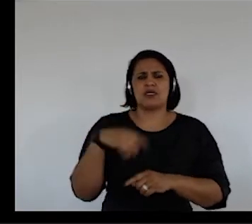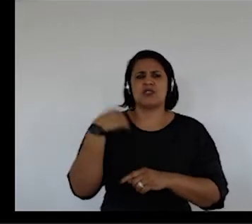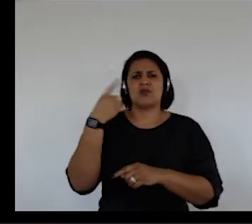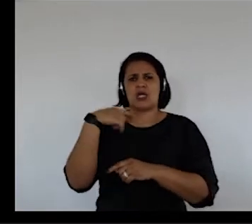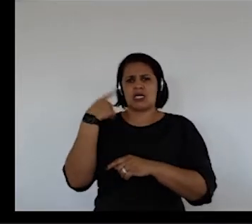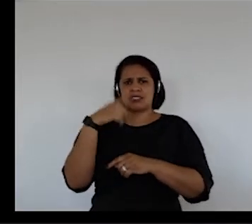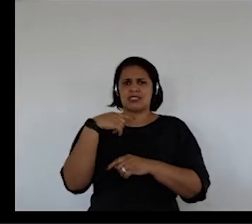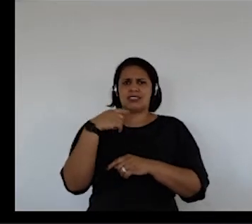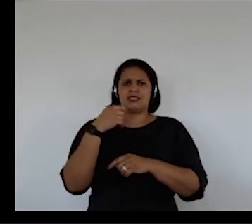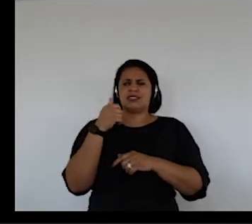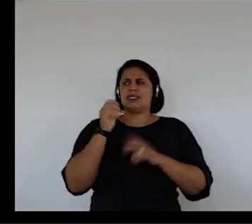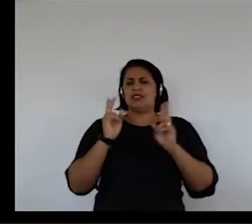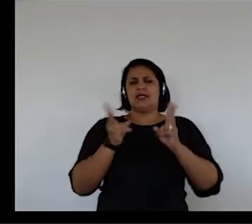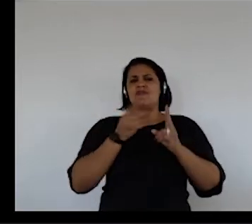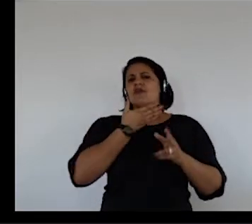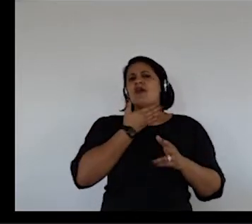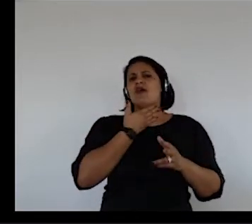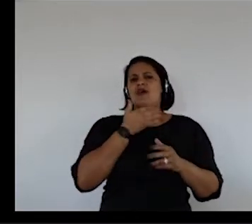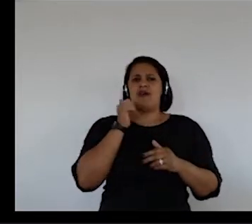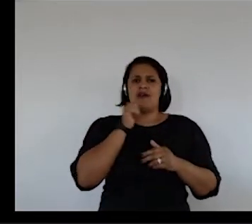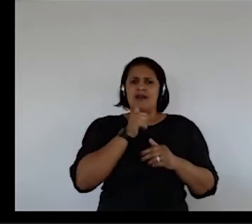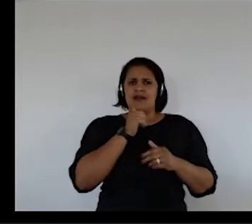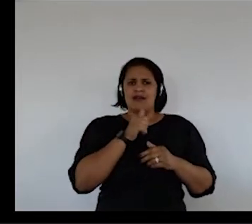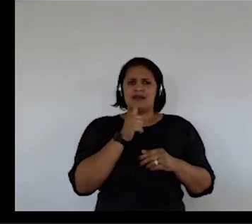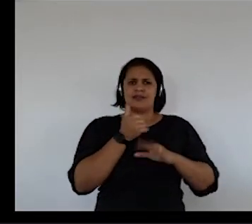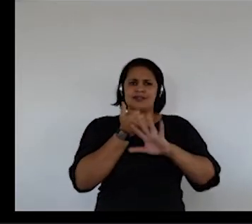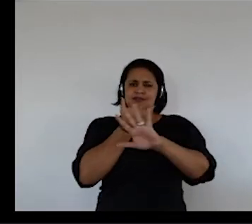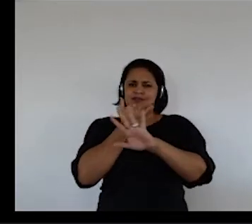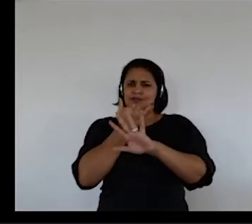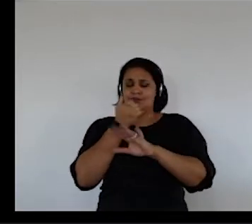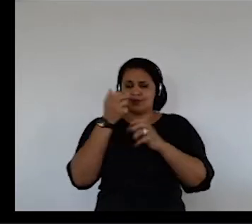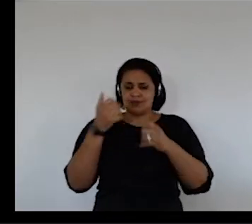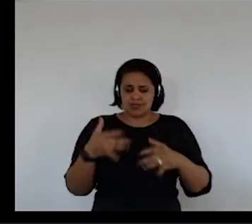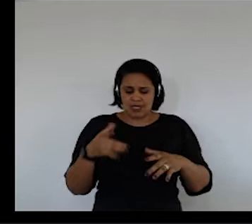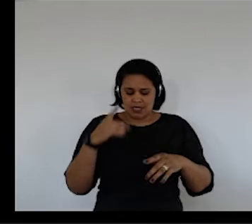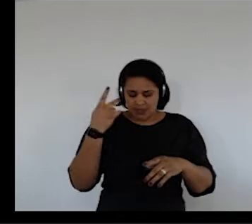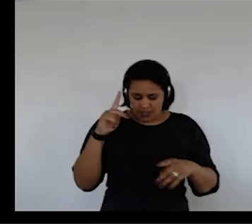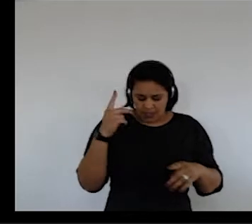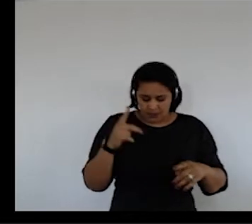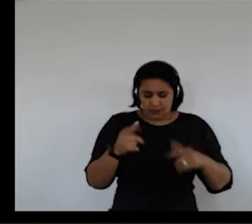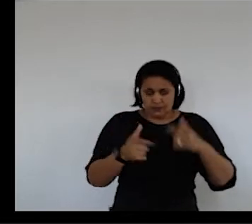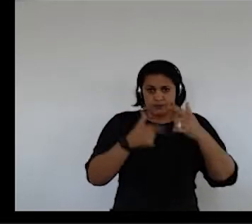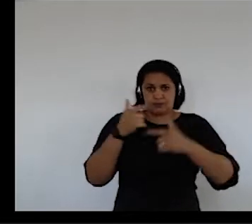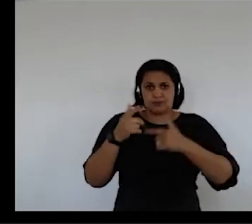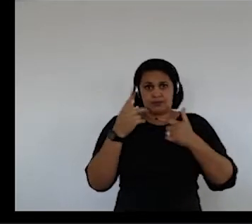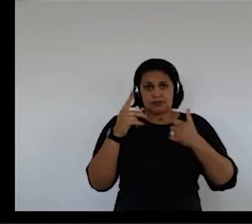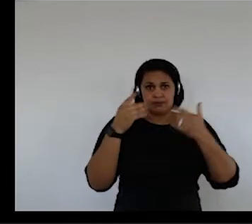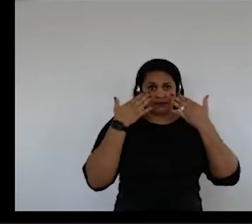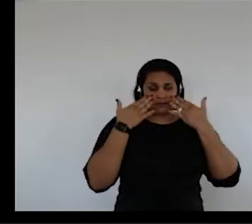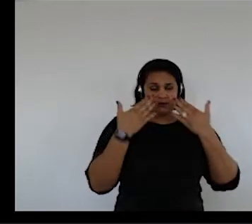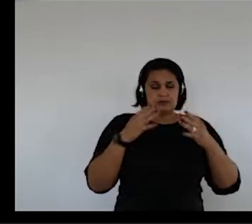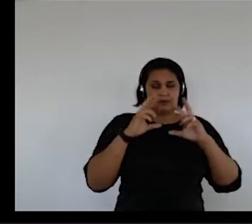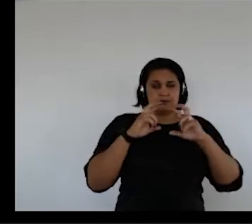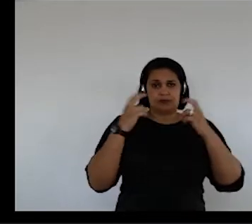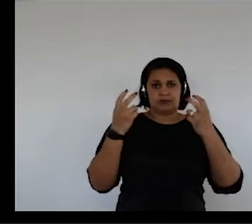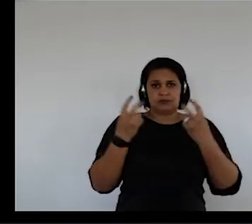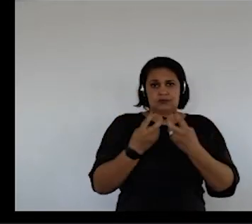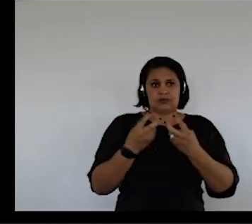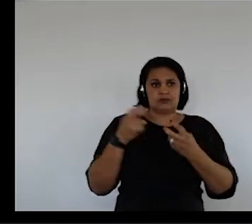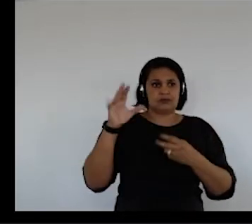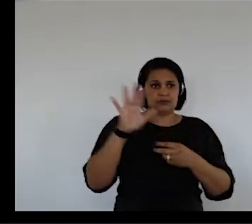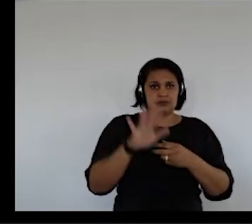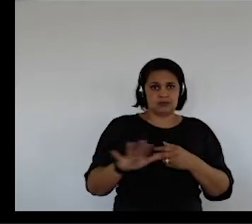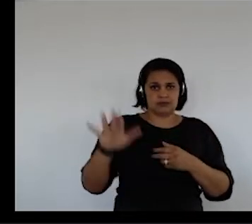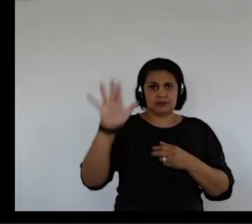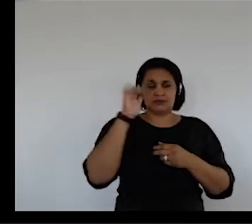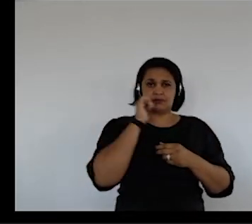e peço, Vênia, aqui para destacar o seu trabalho à frente da Comissão Nacional da